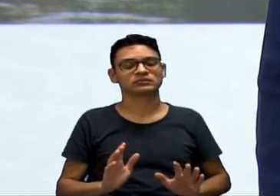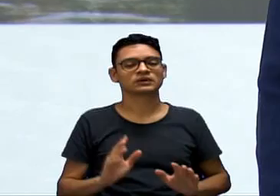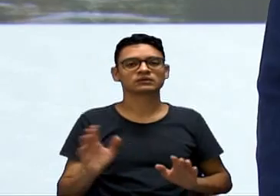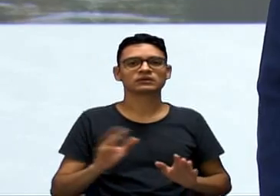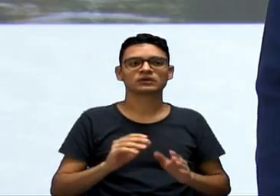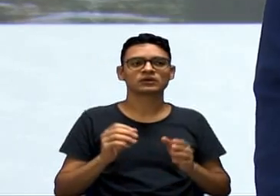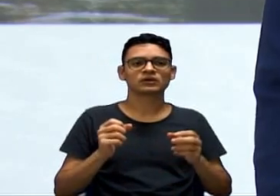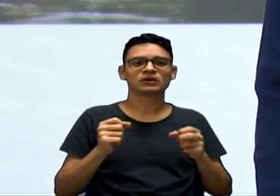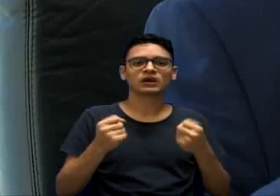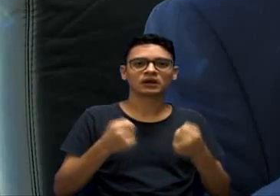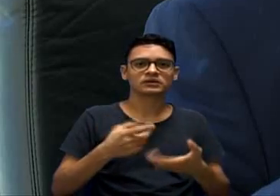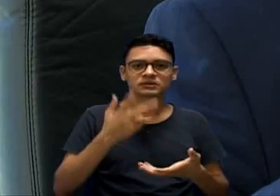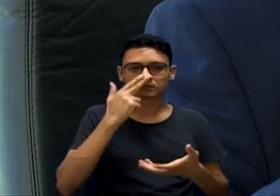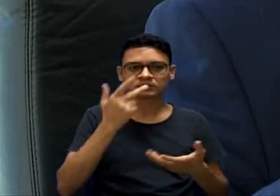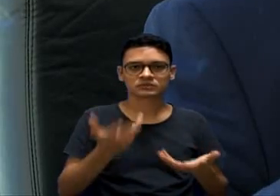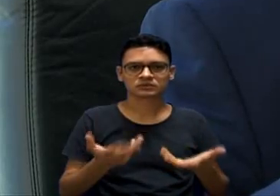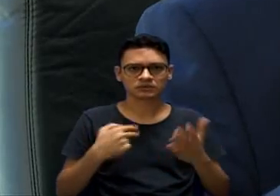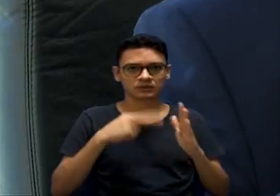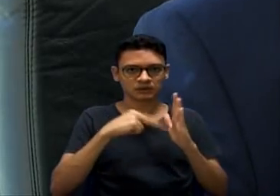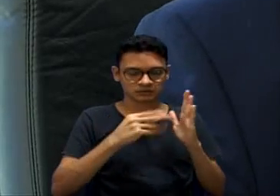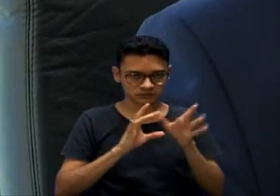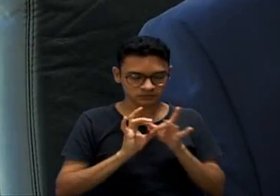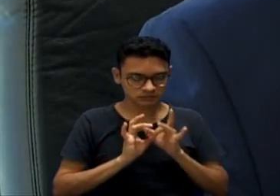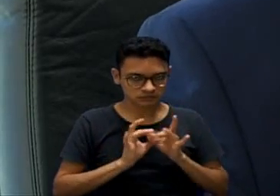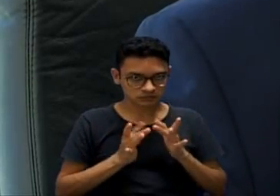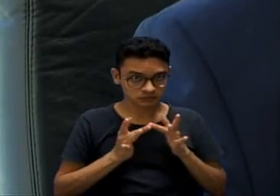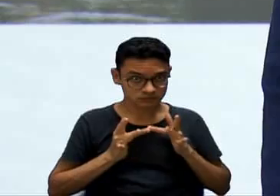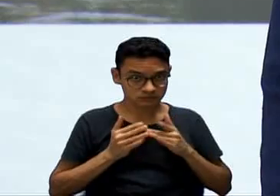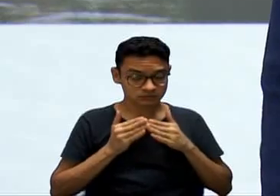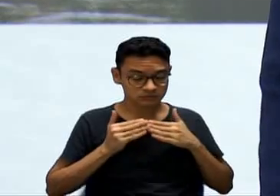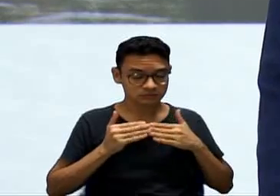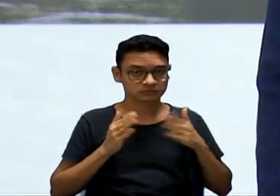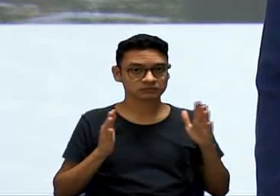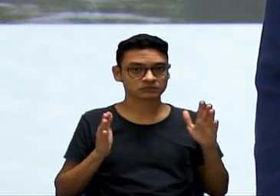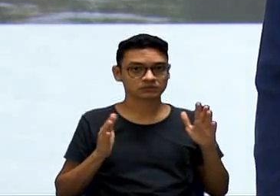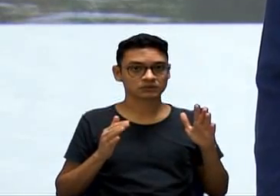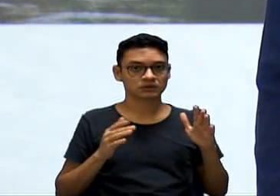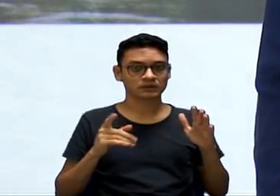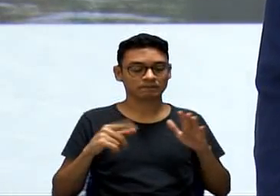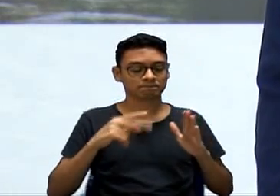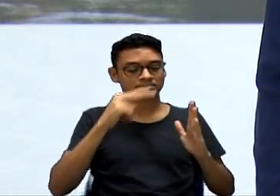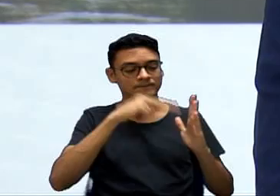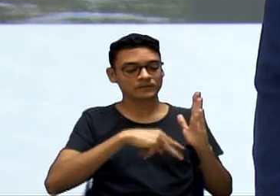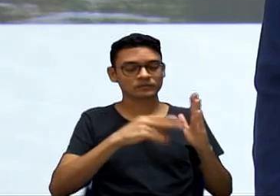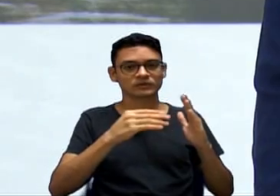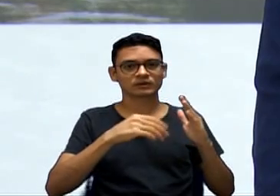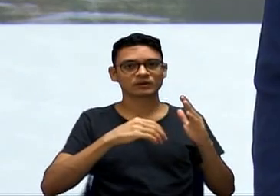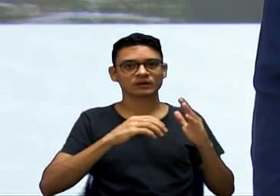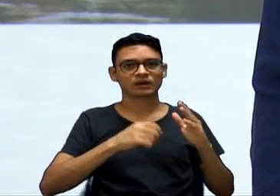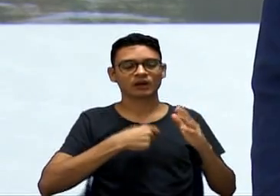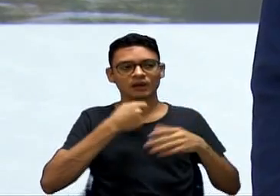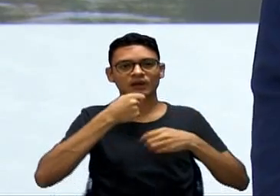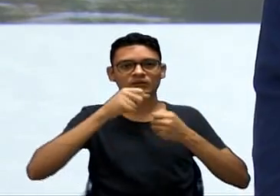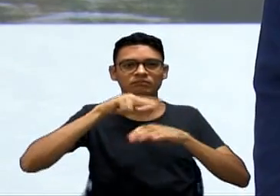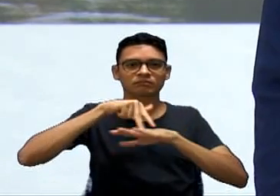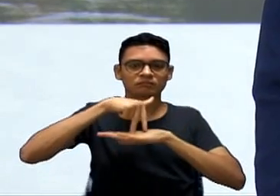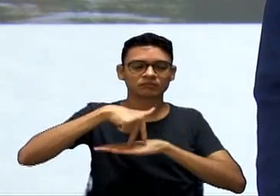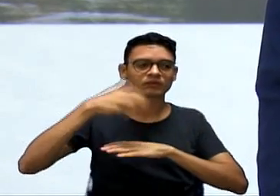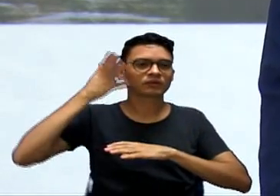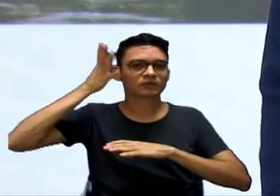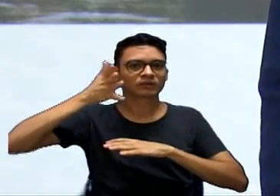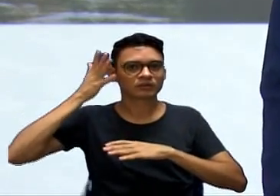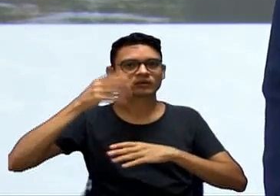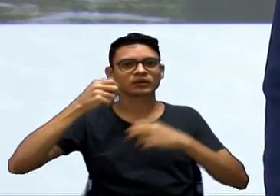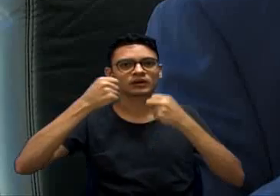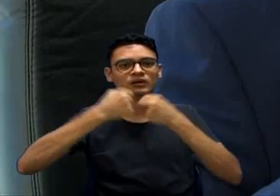fortaleça e dissemine a cultura... Eu estou lendo. Tá bom. A cultura empreendedora no município, como palestras, é isso que eles pedem que o município faça. Palestras,